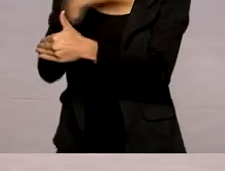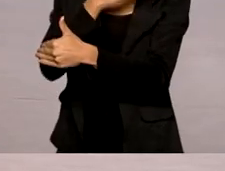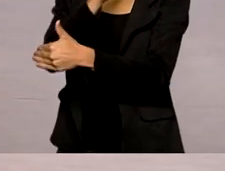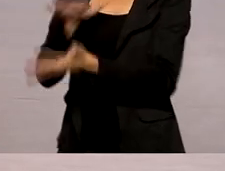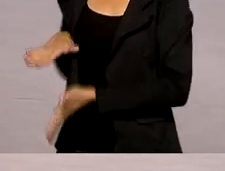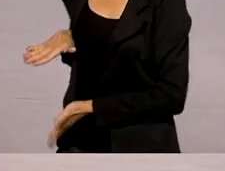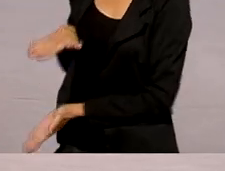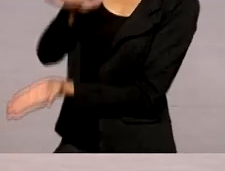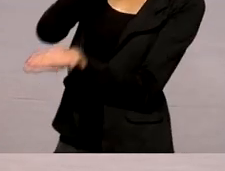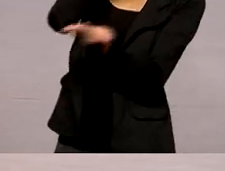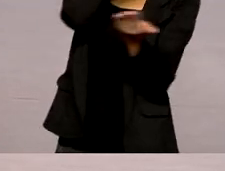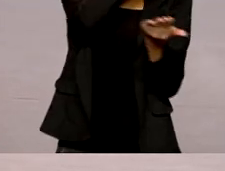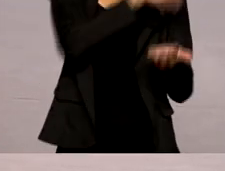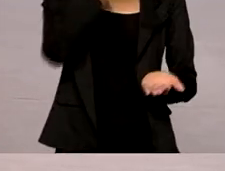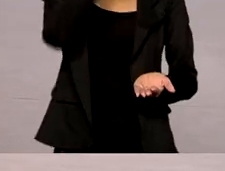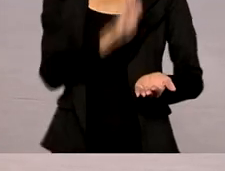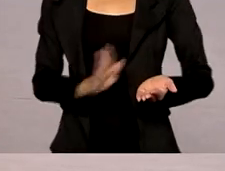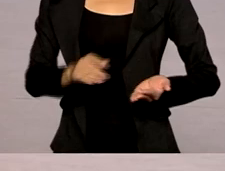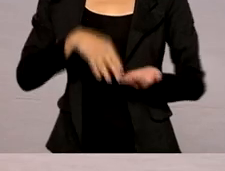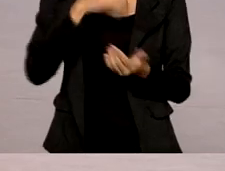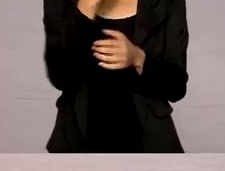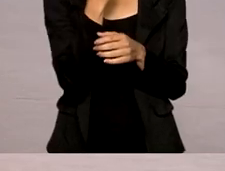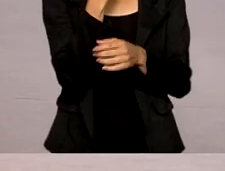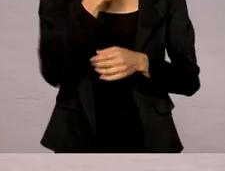para todo o país